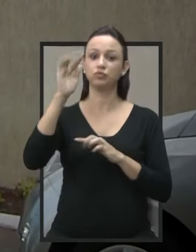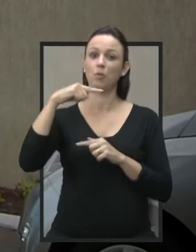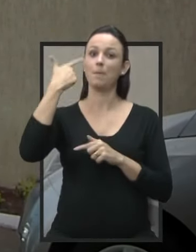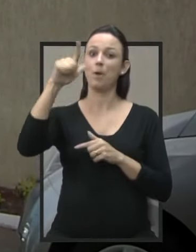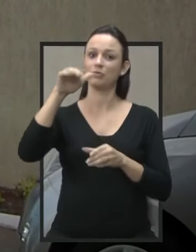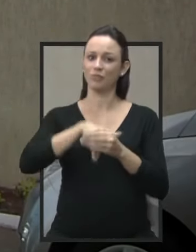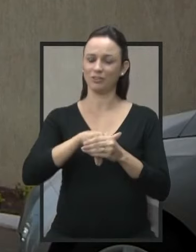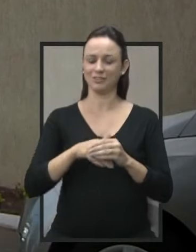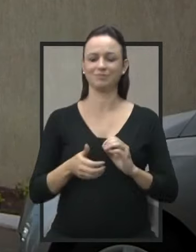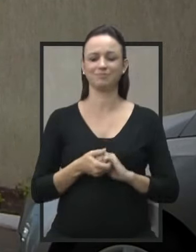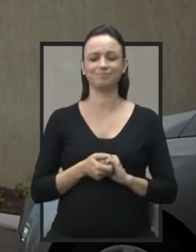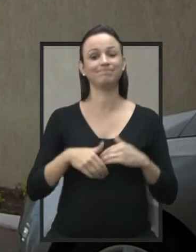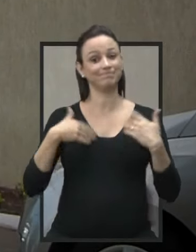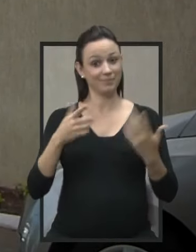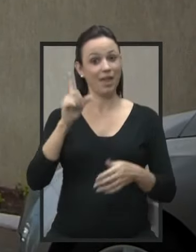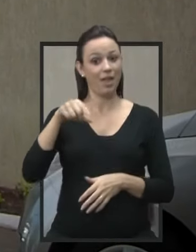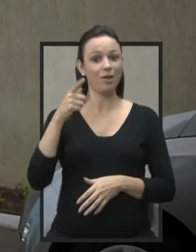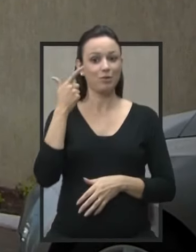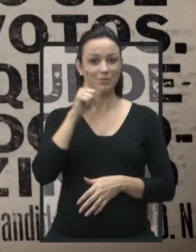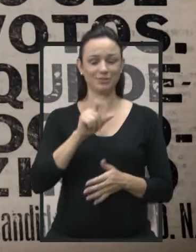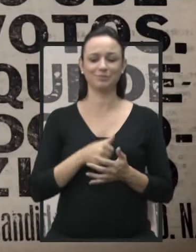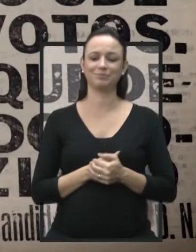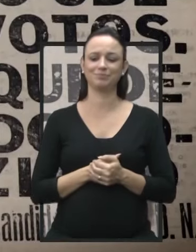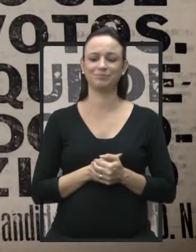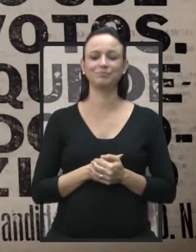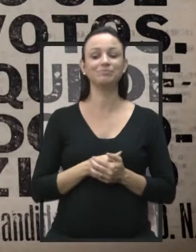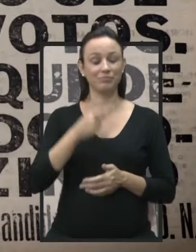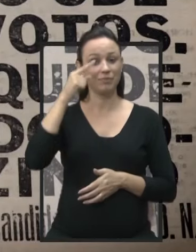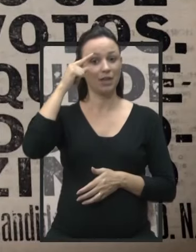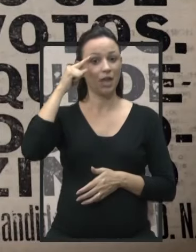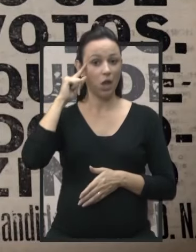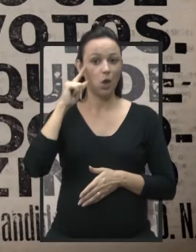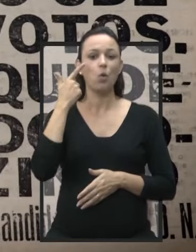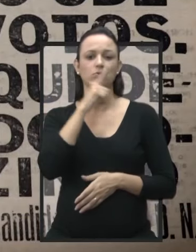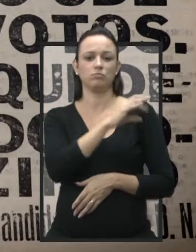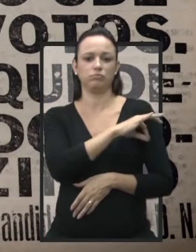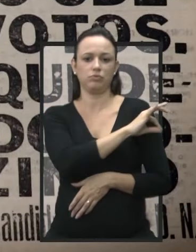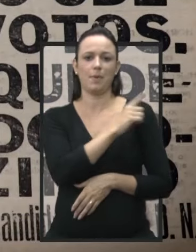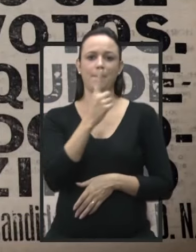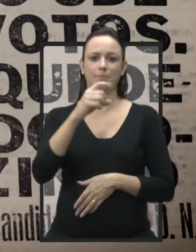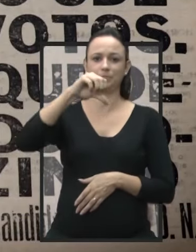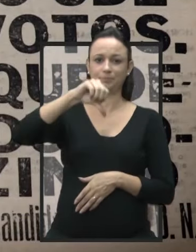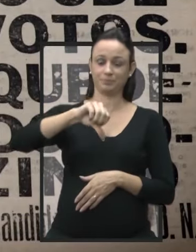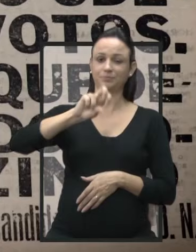na eleição seguinte. E assim aconteceu. Zezinho foi eleito prefeito de Jaú em